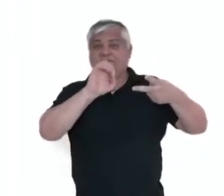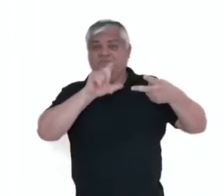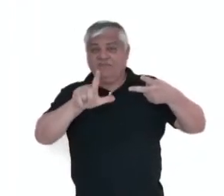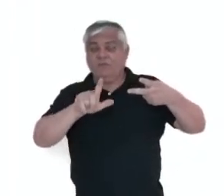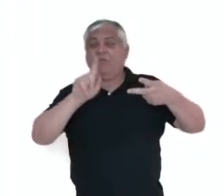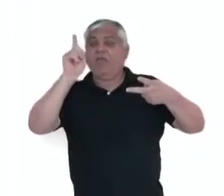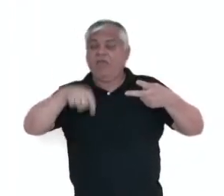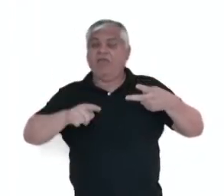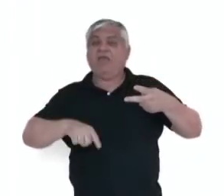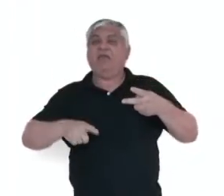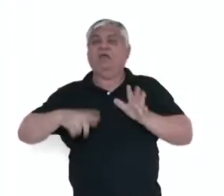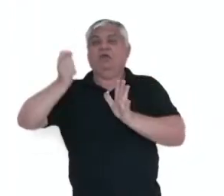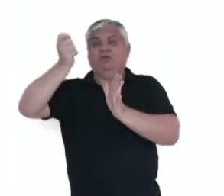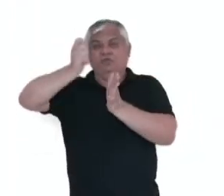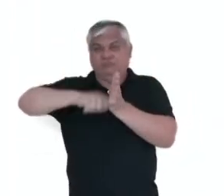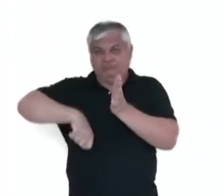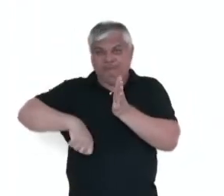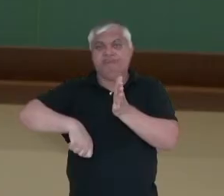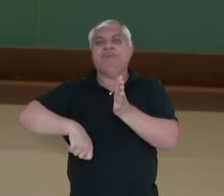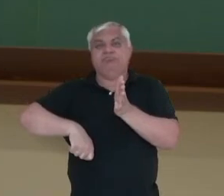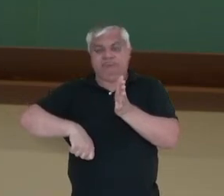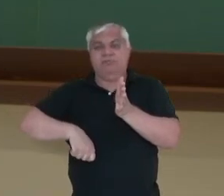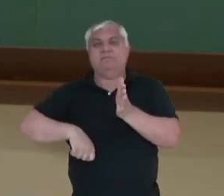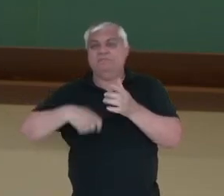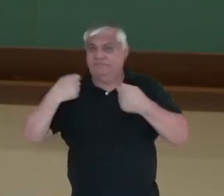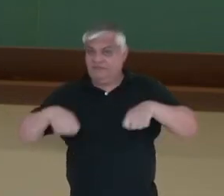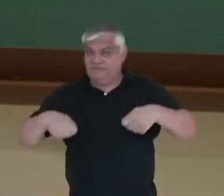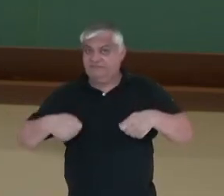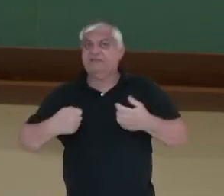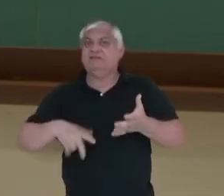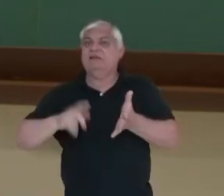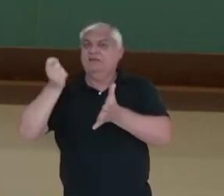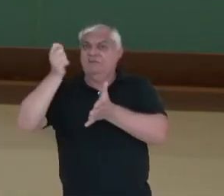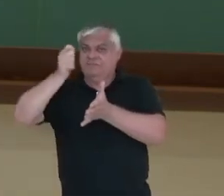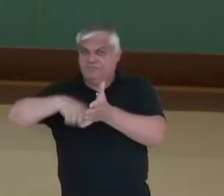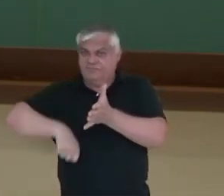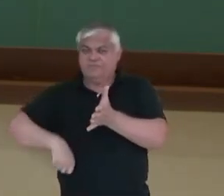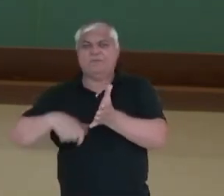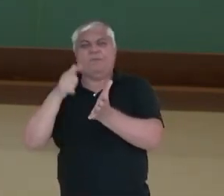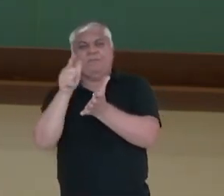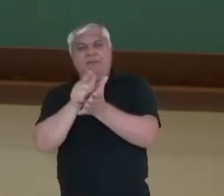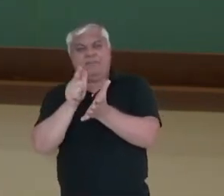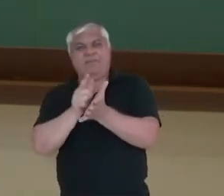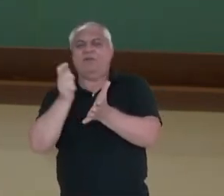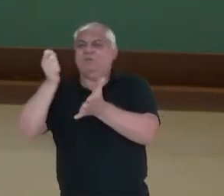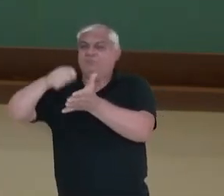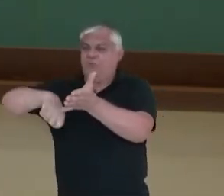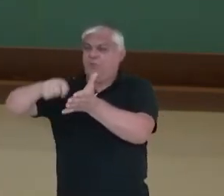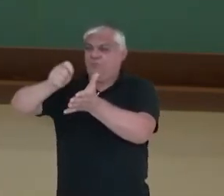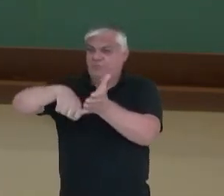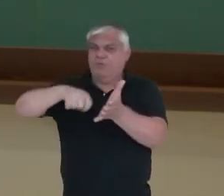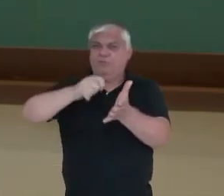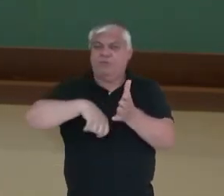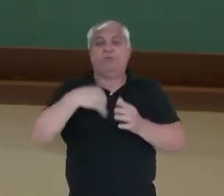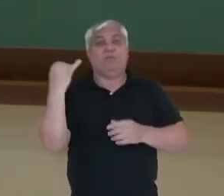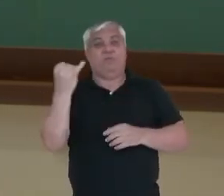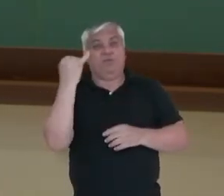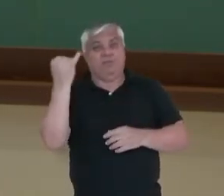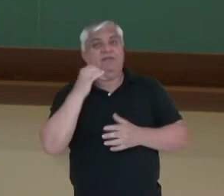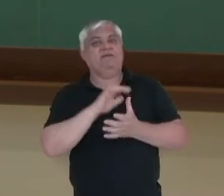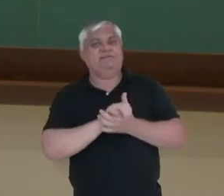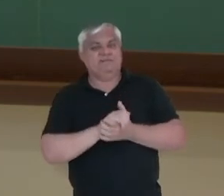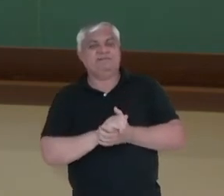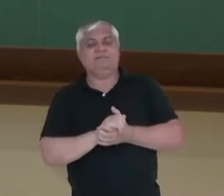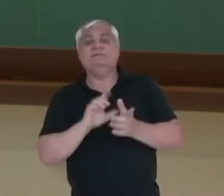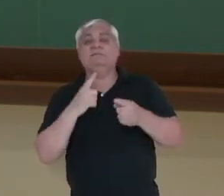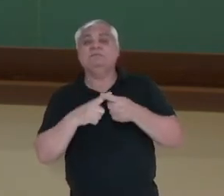contrato social, essa noção de contrato social que vai aparecer em todos os contratualistas, daí o nome contratualistas,